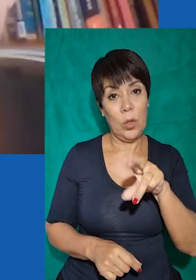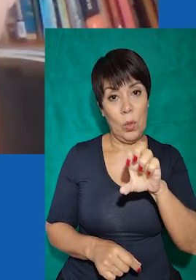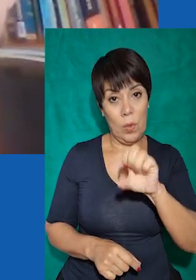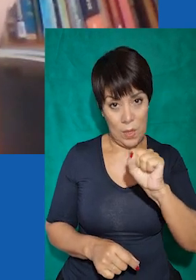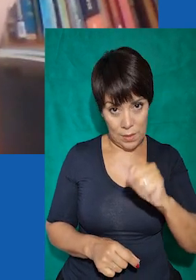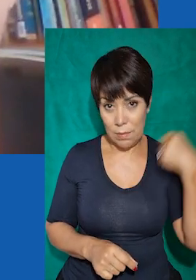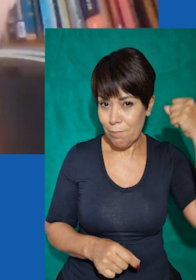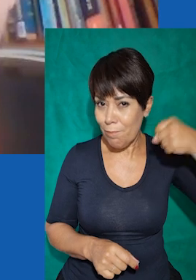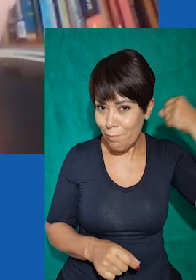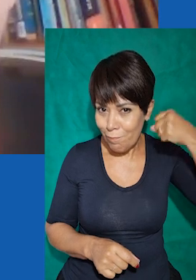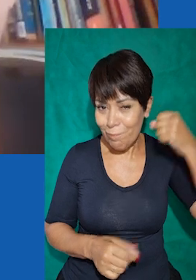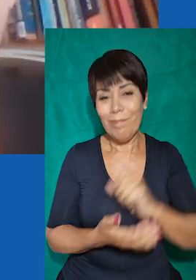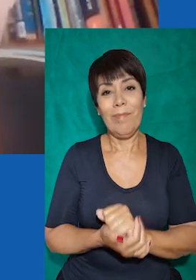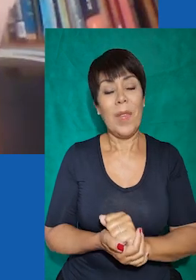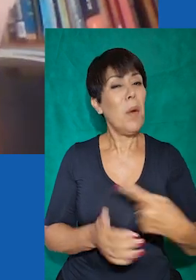mostra, digamos,